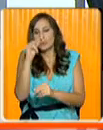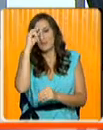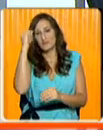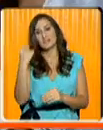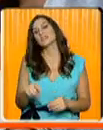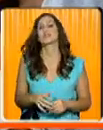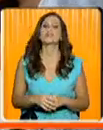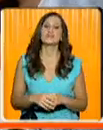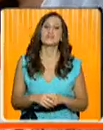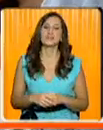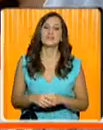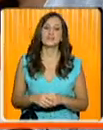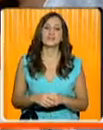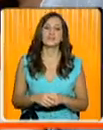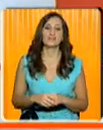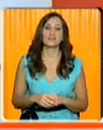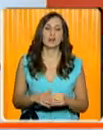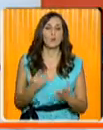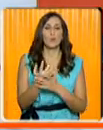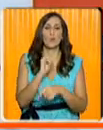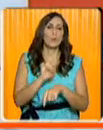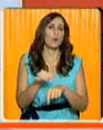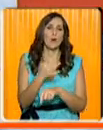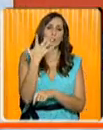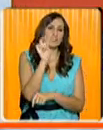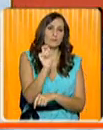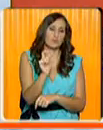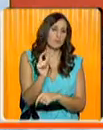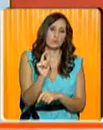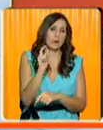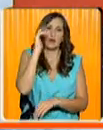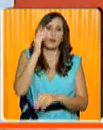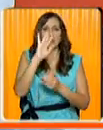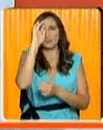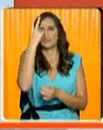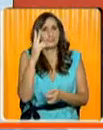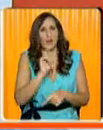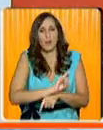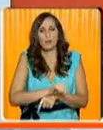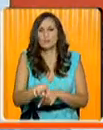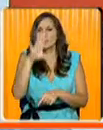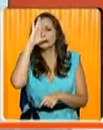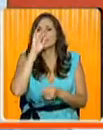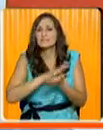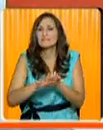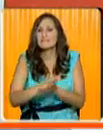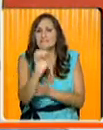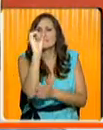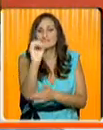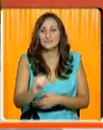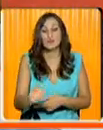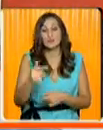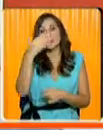Nem é porque já não basta de uma hora ou 5 minutos. Mas olha, o espetáculo tem mais. Não sabes nada. Sei,